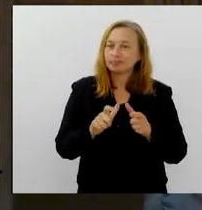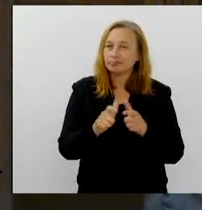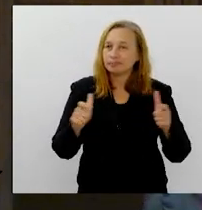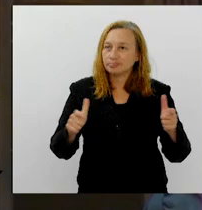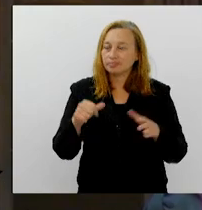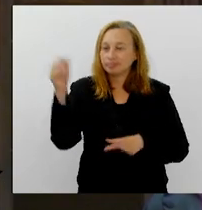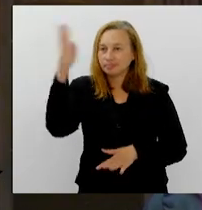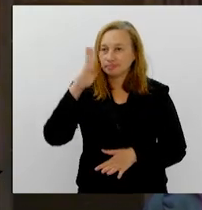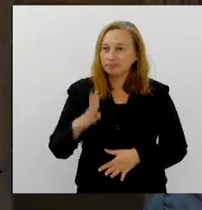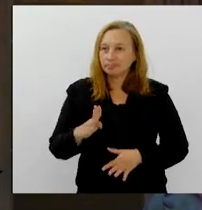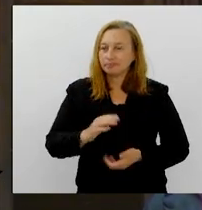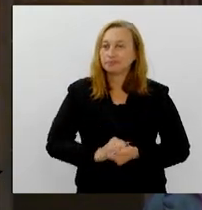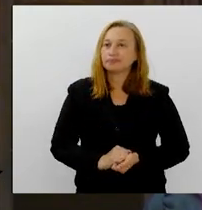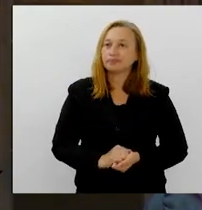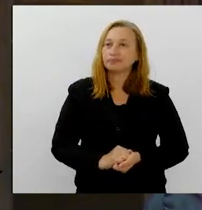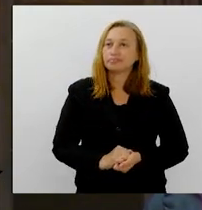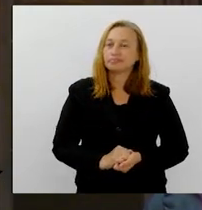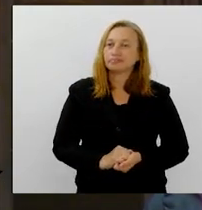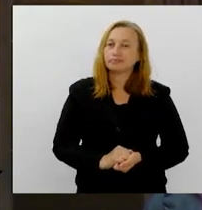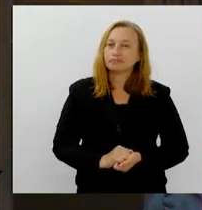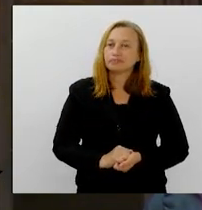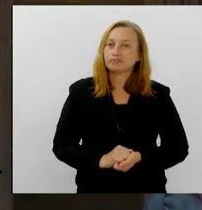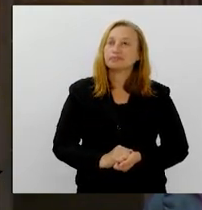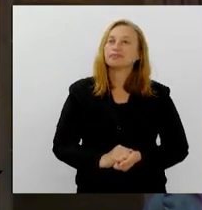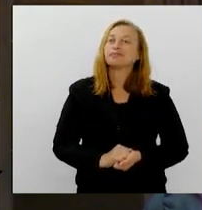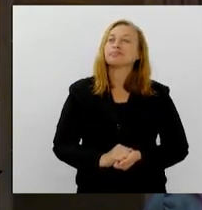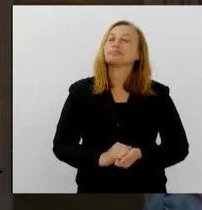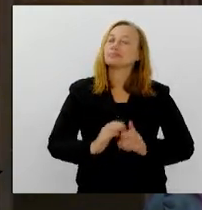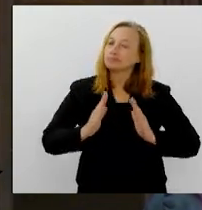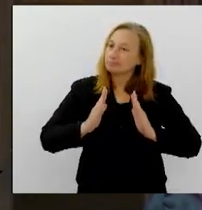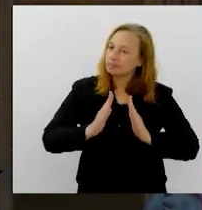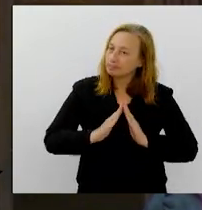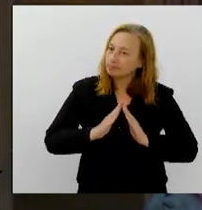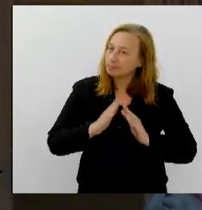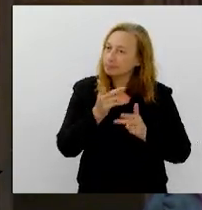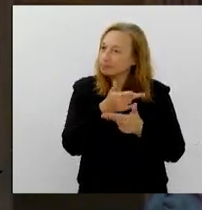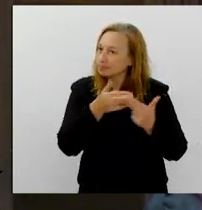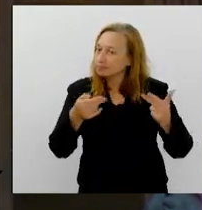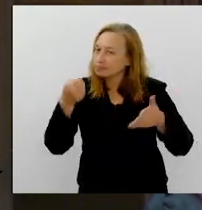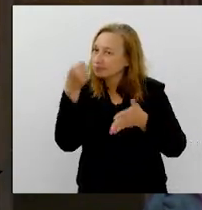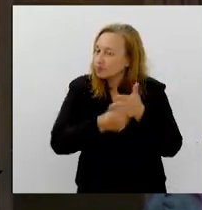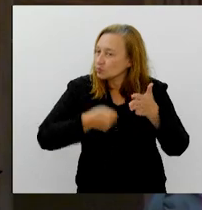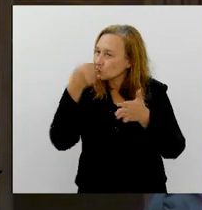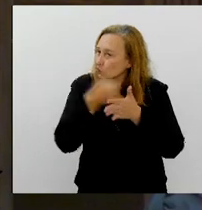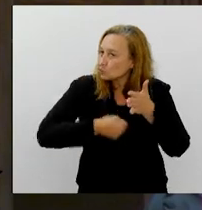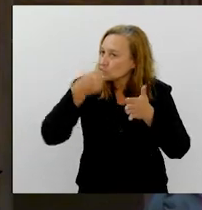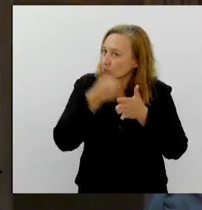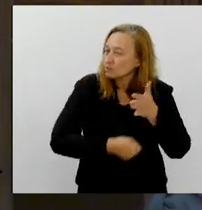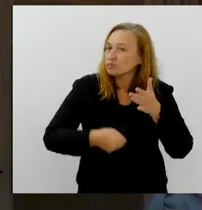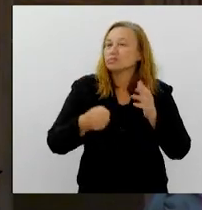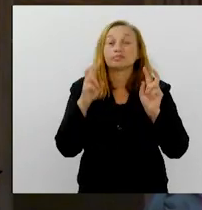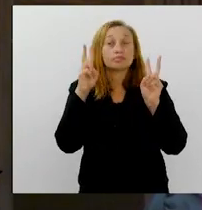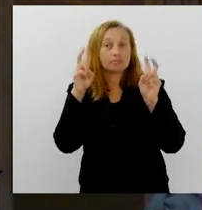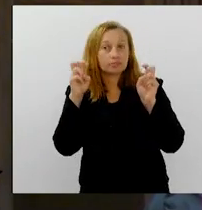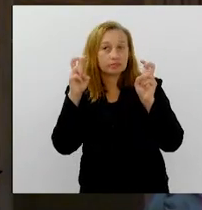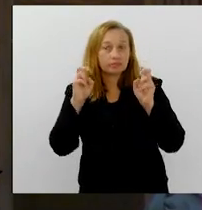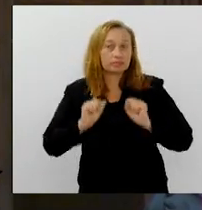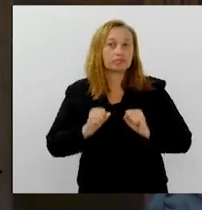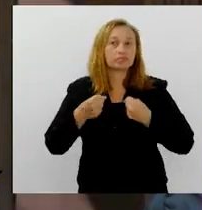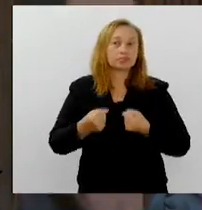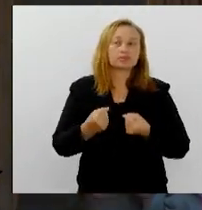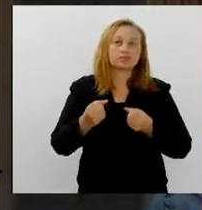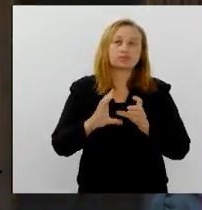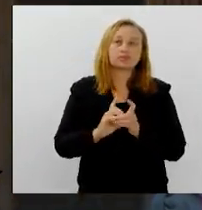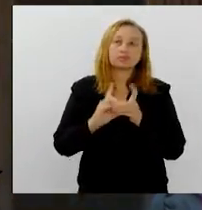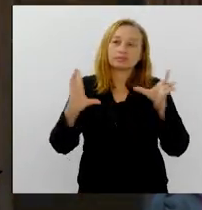que enfrentaram nessa casa grandes lutas, grandes temas em defesa da